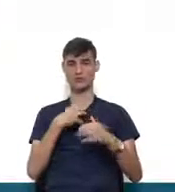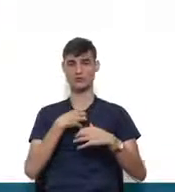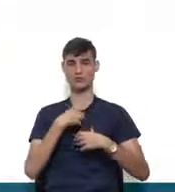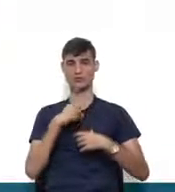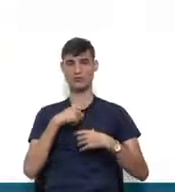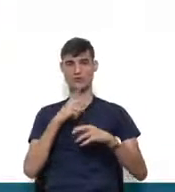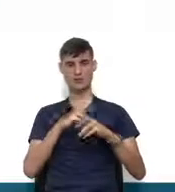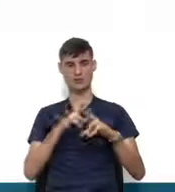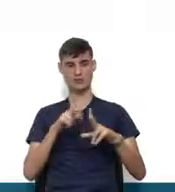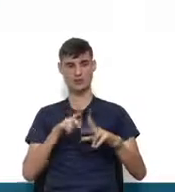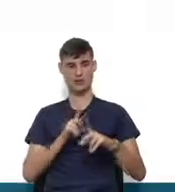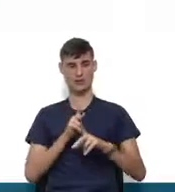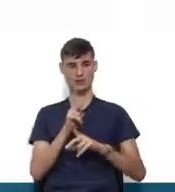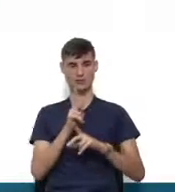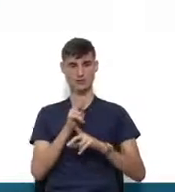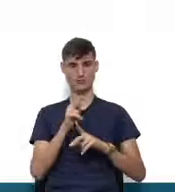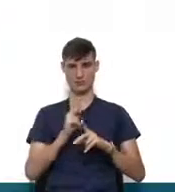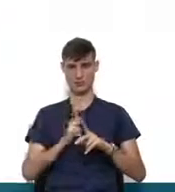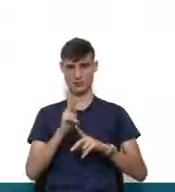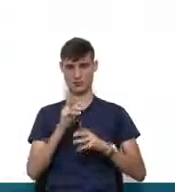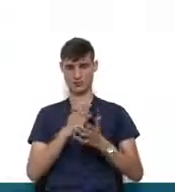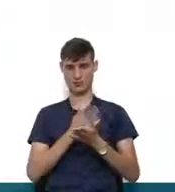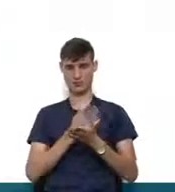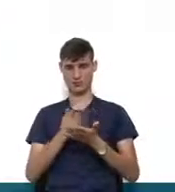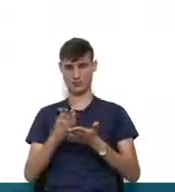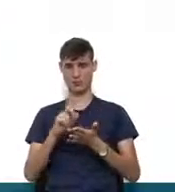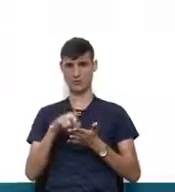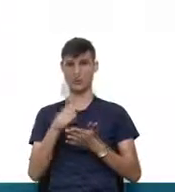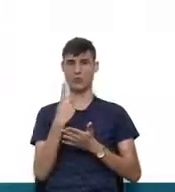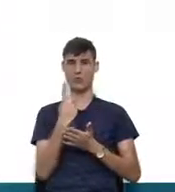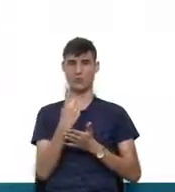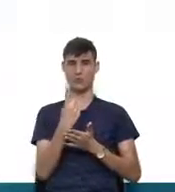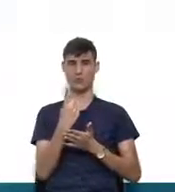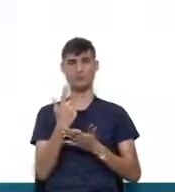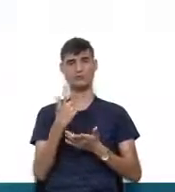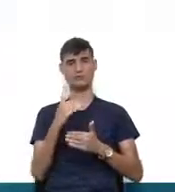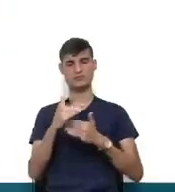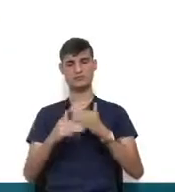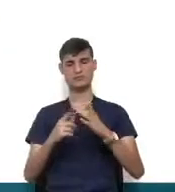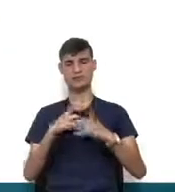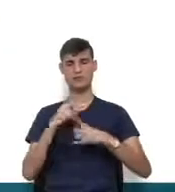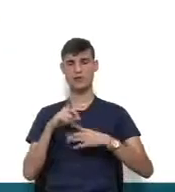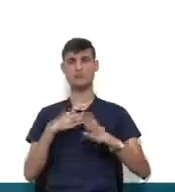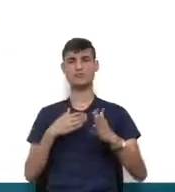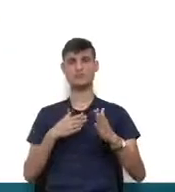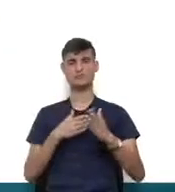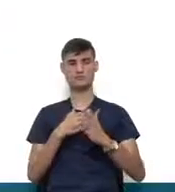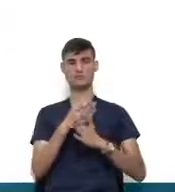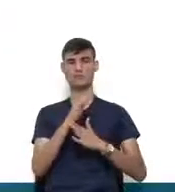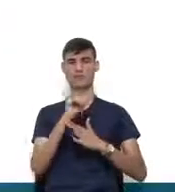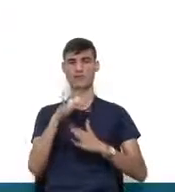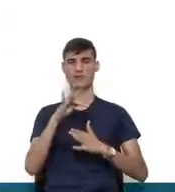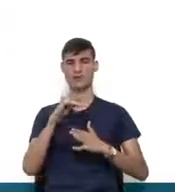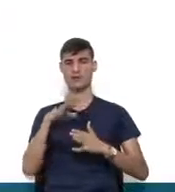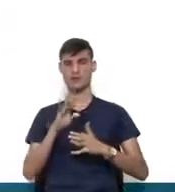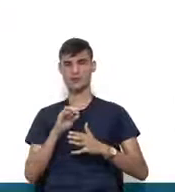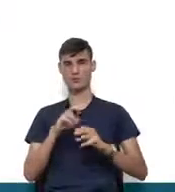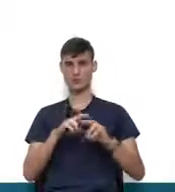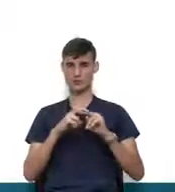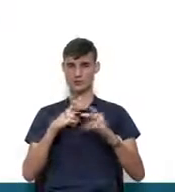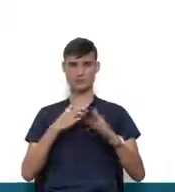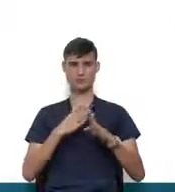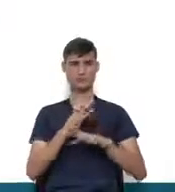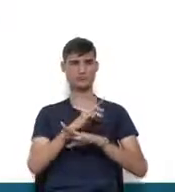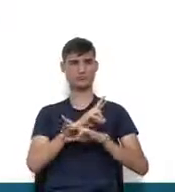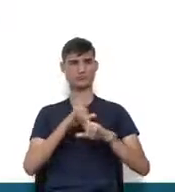como sendo K, este K inicia em 1 e ele vai tender ao infinito. Então, infinitos